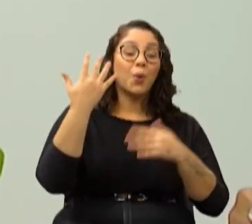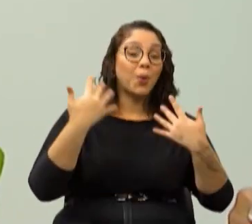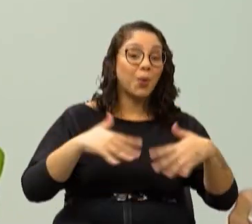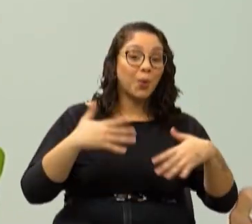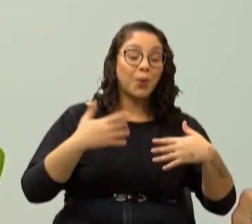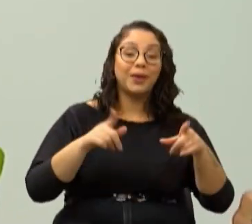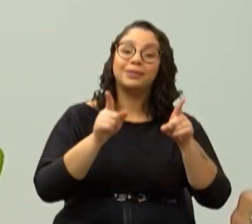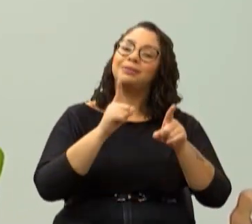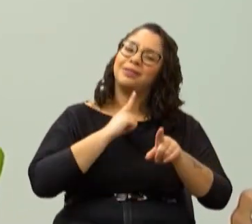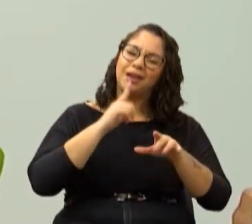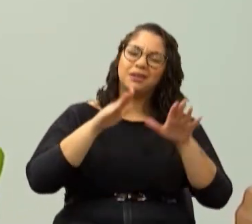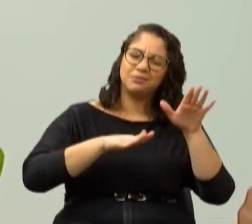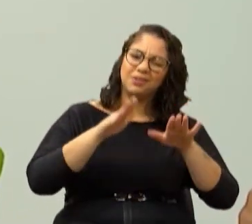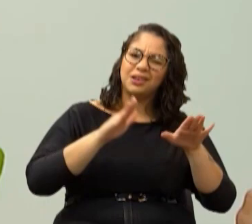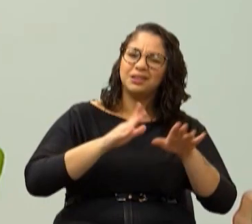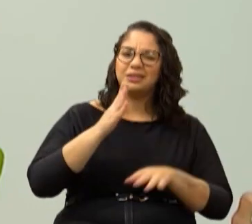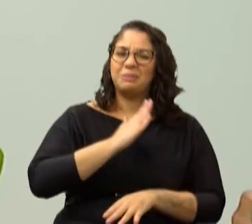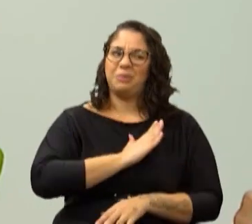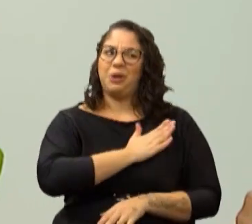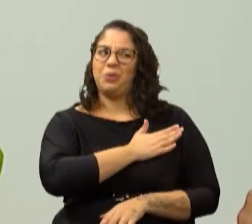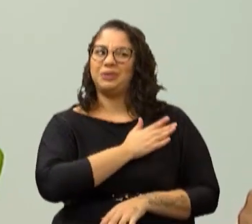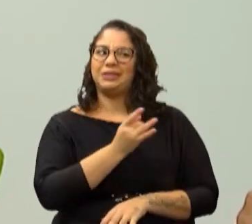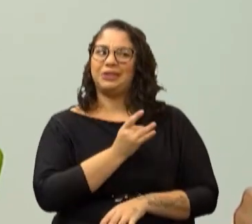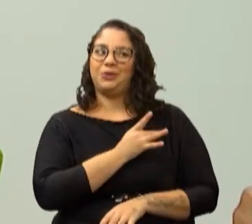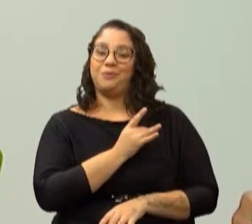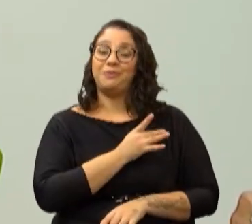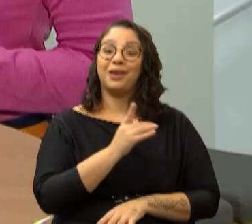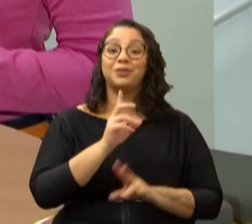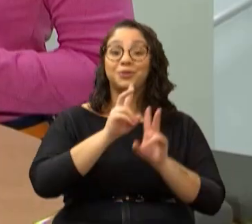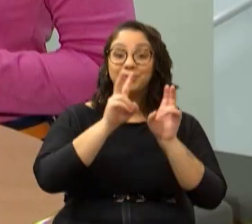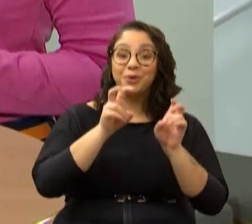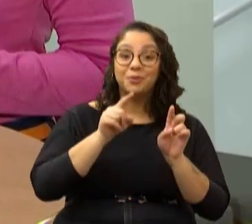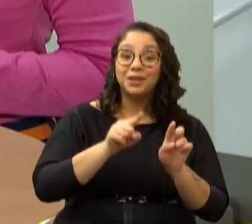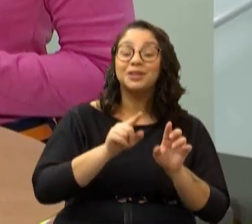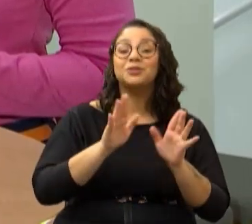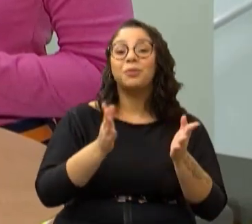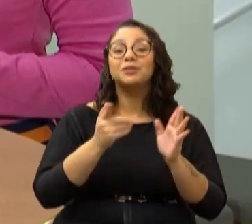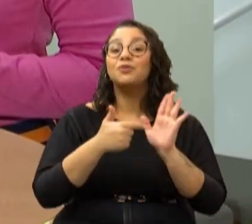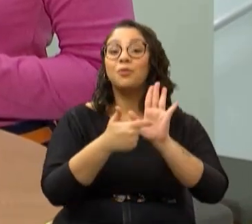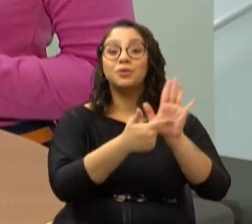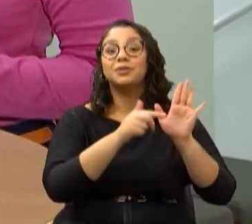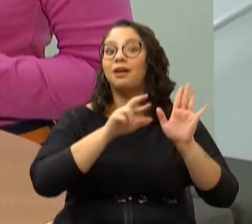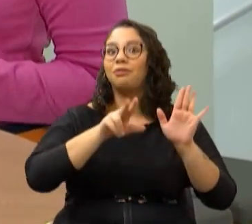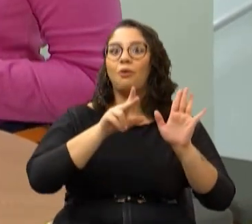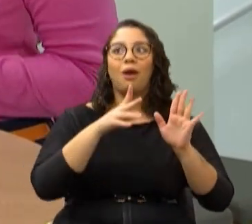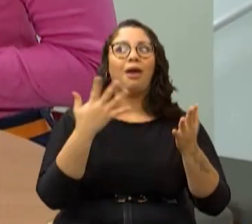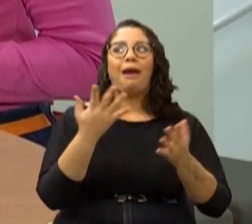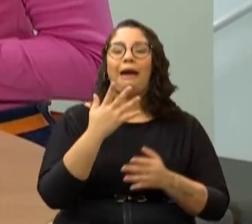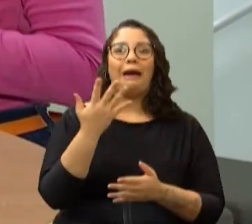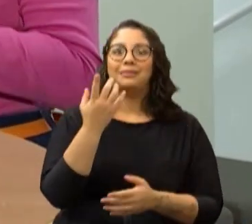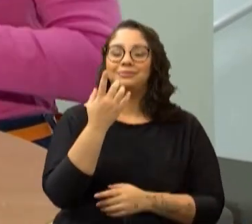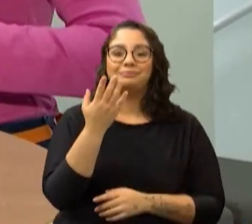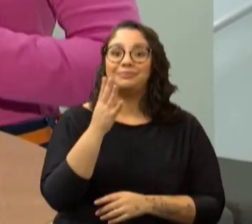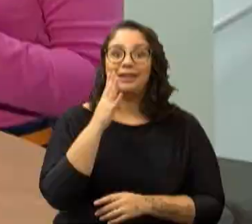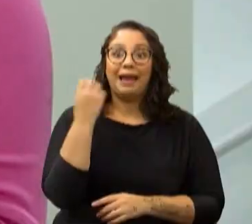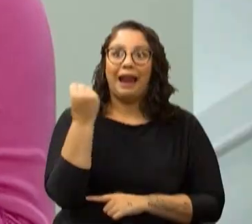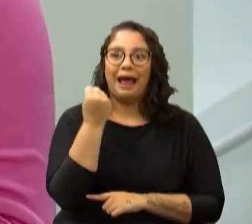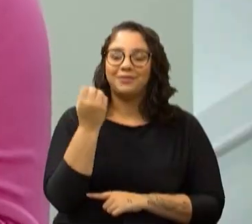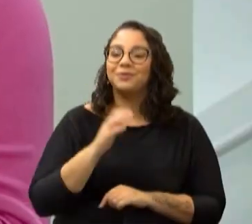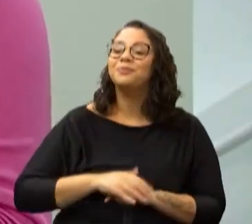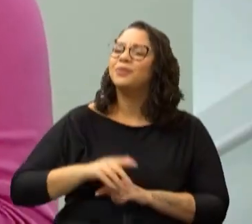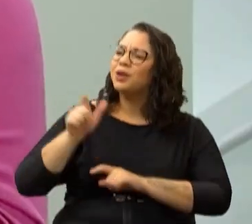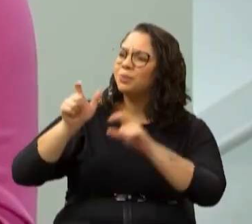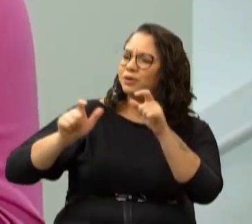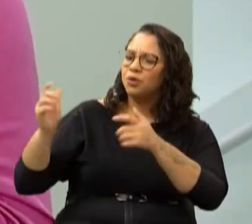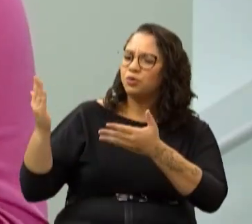muitas vezes existe um certo preconceito, um certo medo em relação a isso, mas eu vou mostrar que não é tudo isso, não. Os